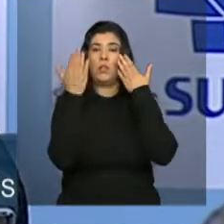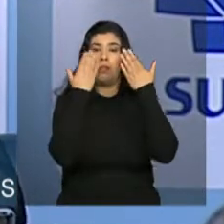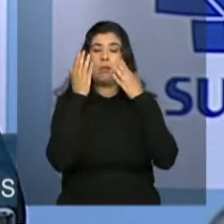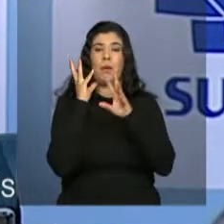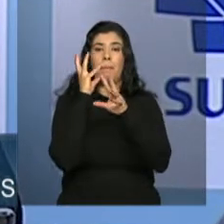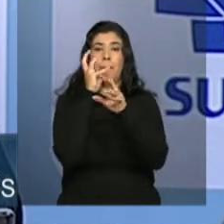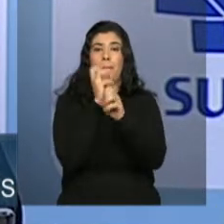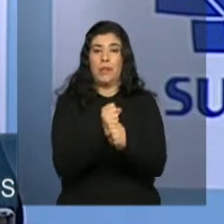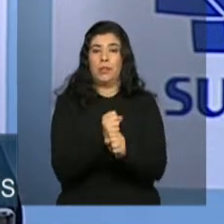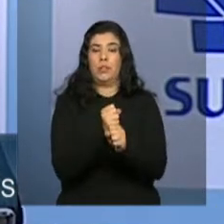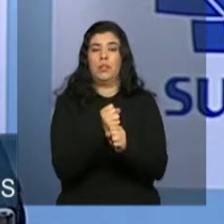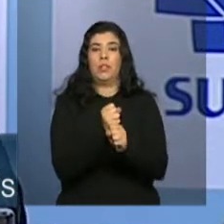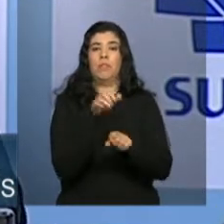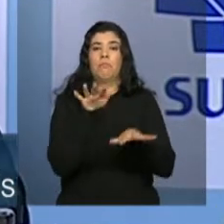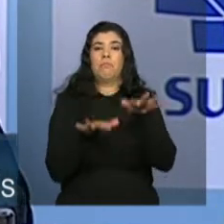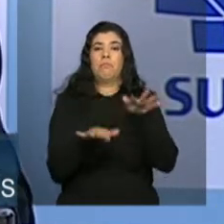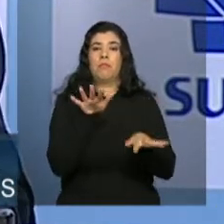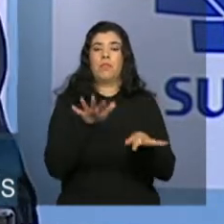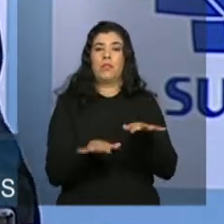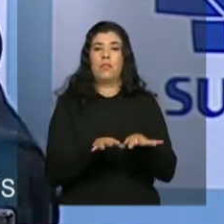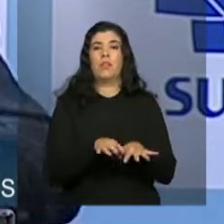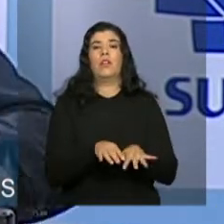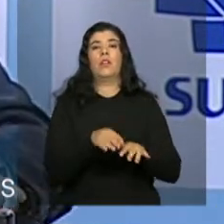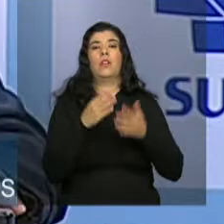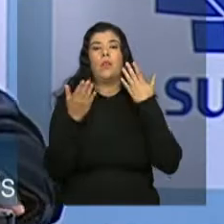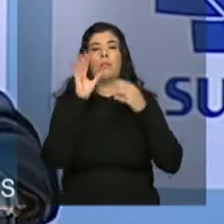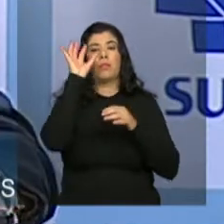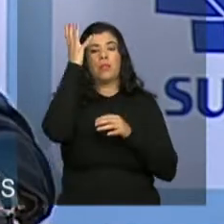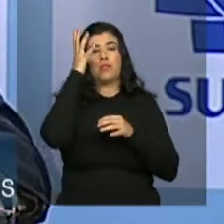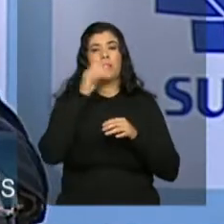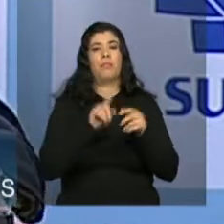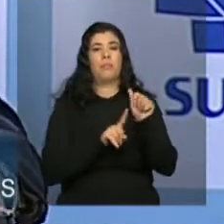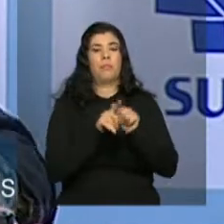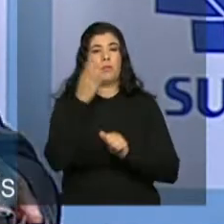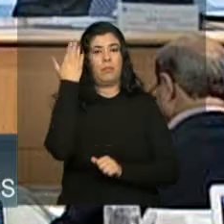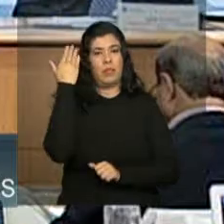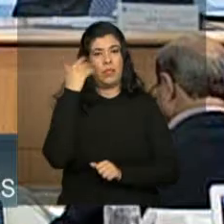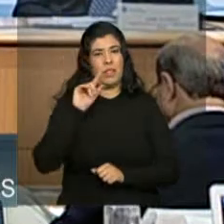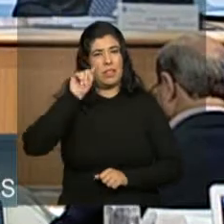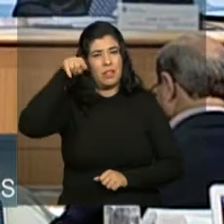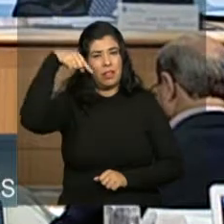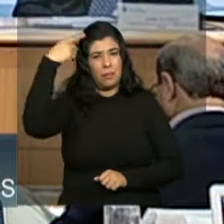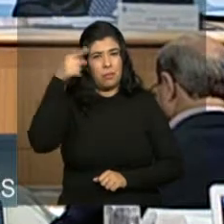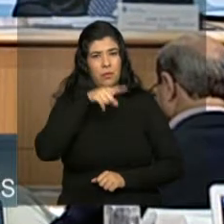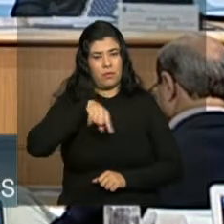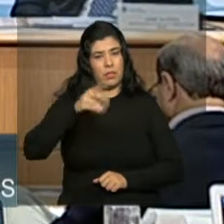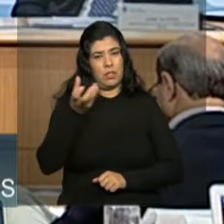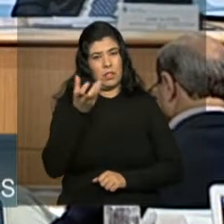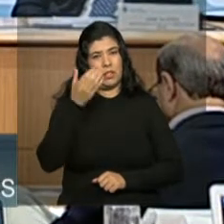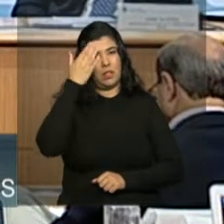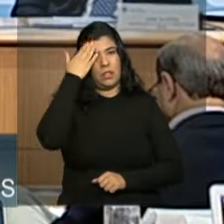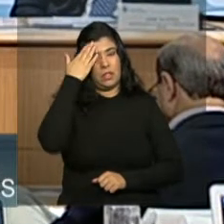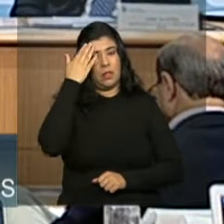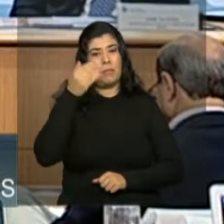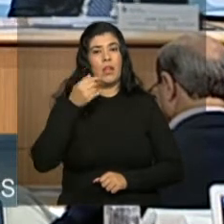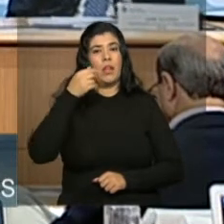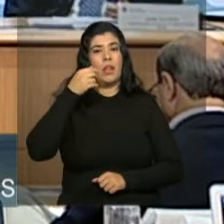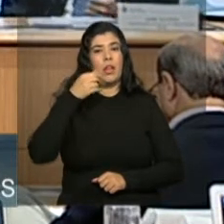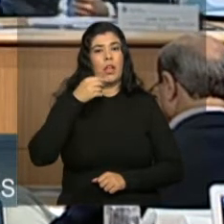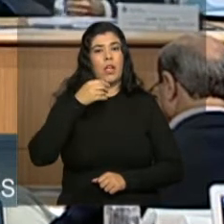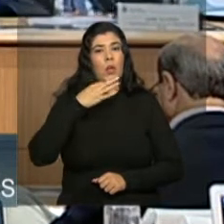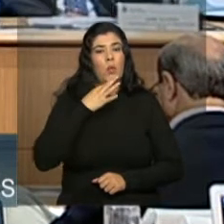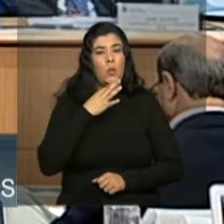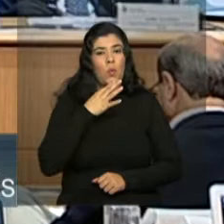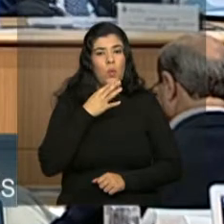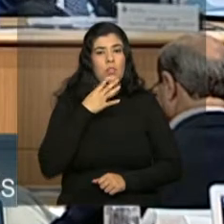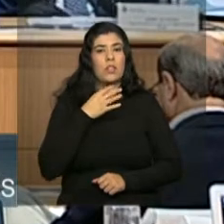exatamente deve ter sido de flutuação sazonal imediata do mês passado depois quem quiser um aprofundamento mais a fundo do